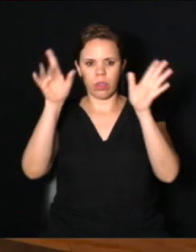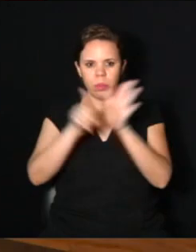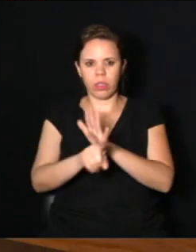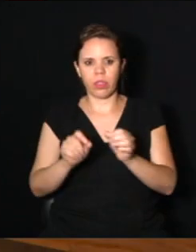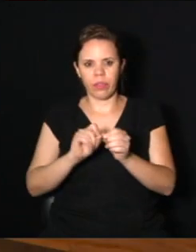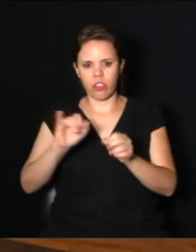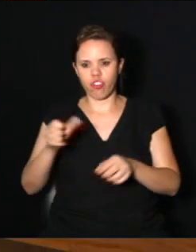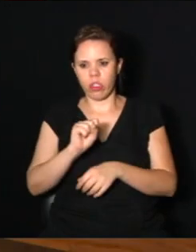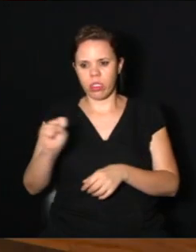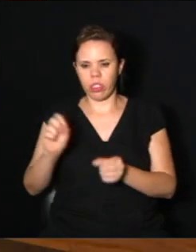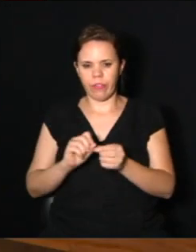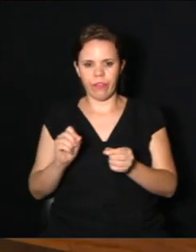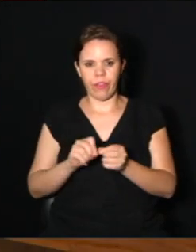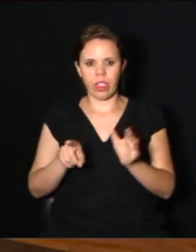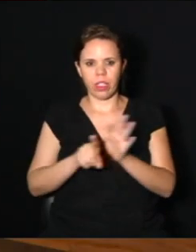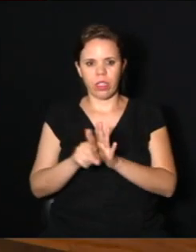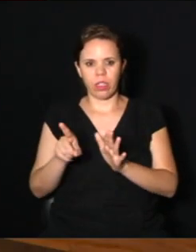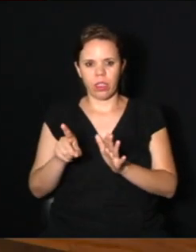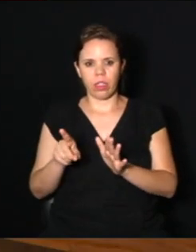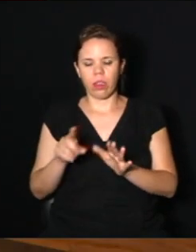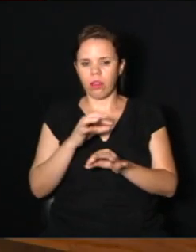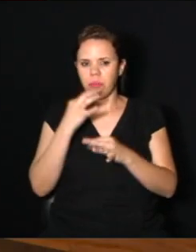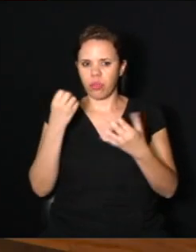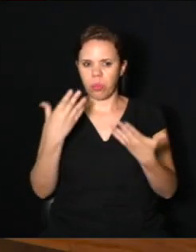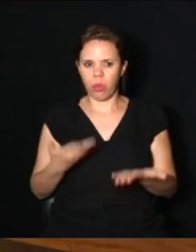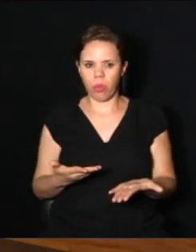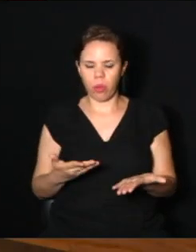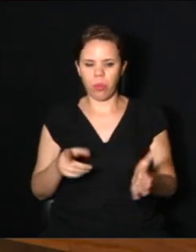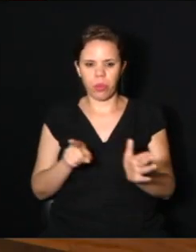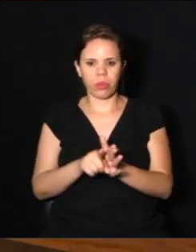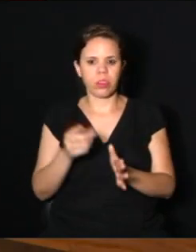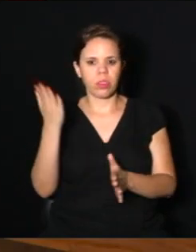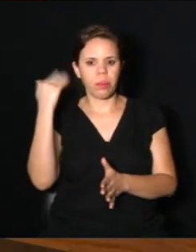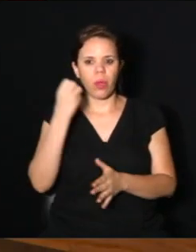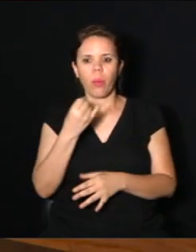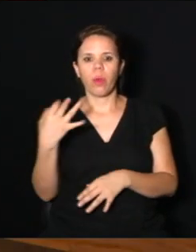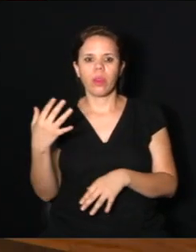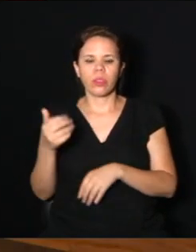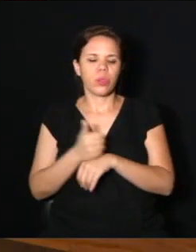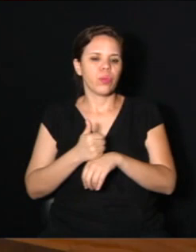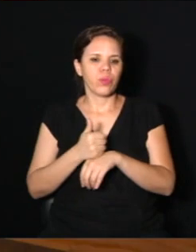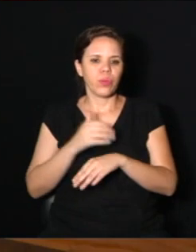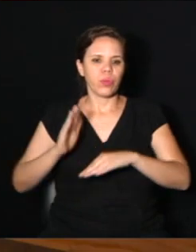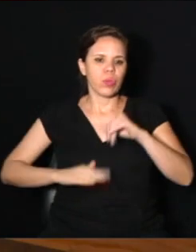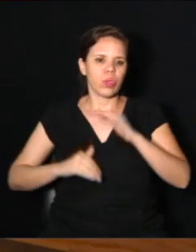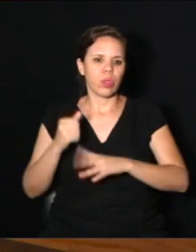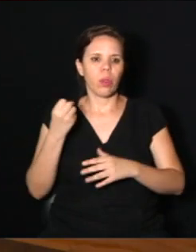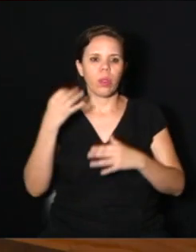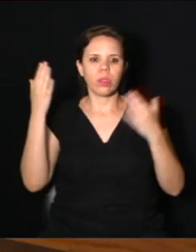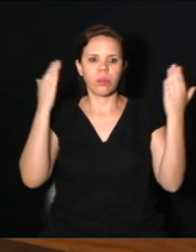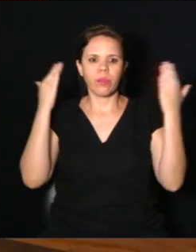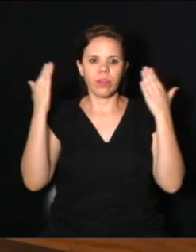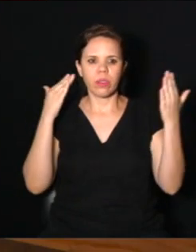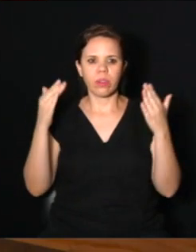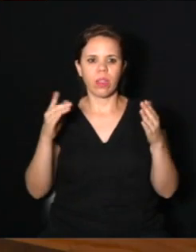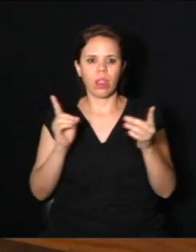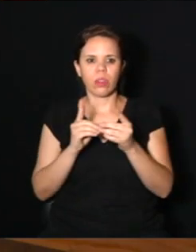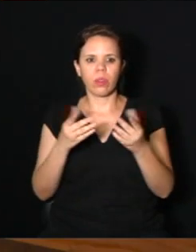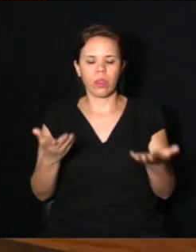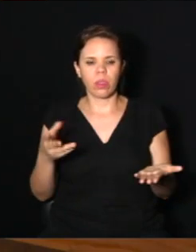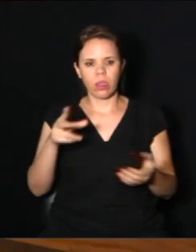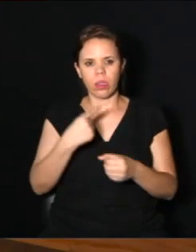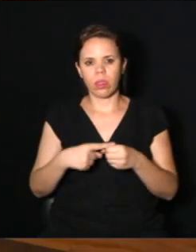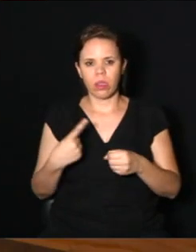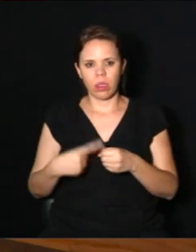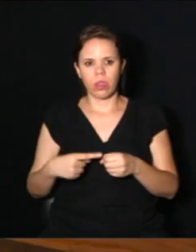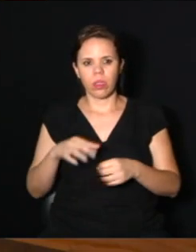vereador J. Silva fez de forma bastante pormenorizada, né, saber os profissionais de psicologia que nós temos atuando na rede municipal na